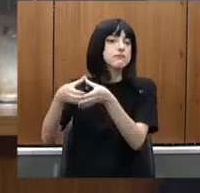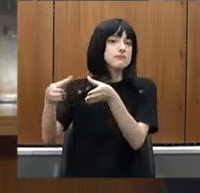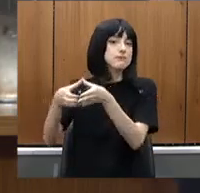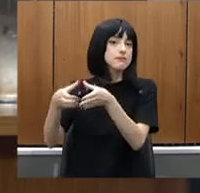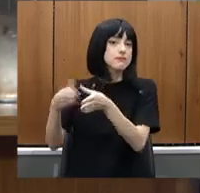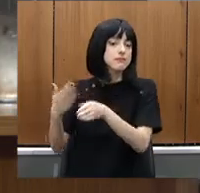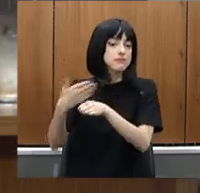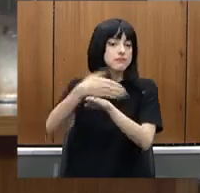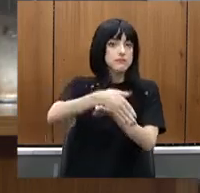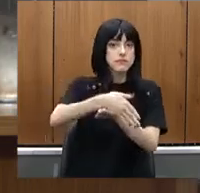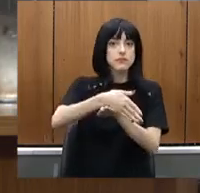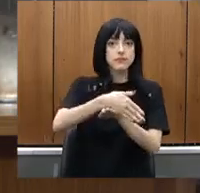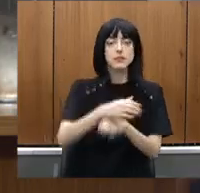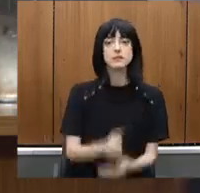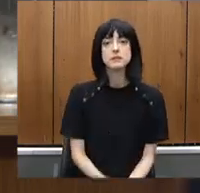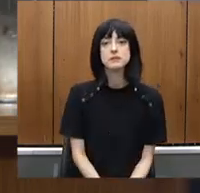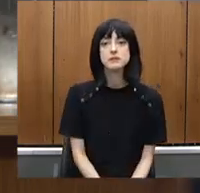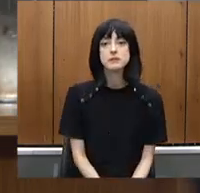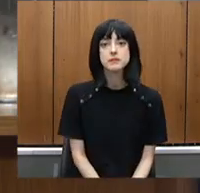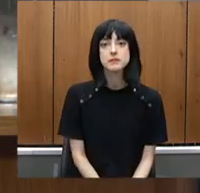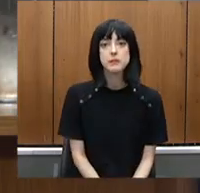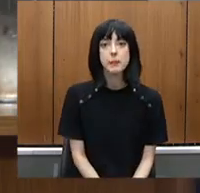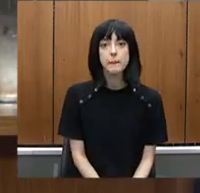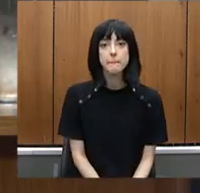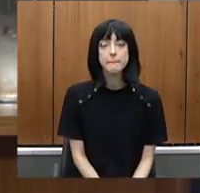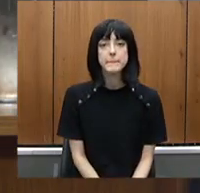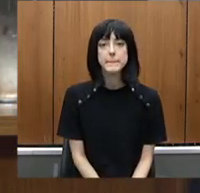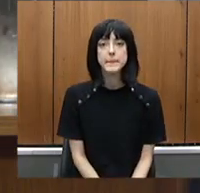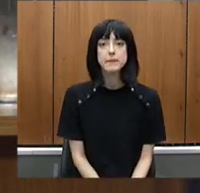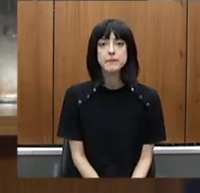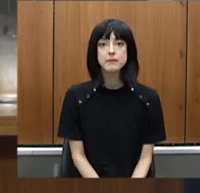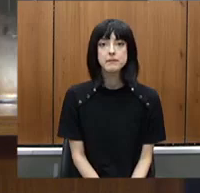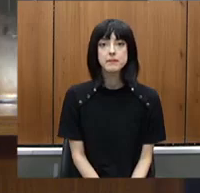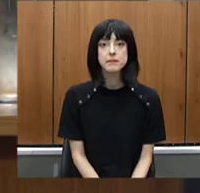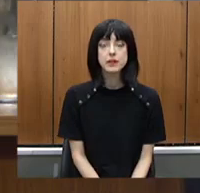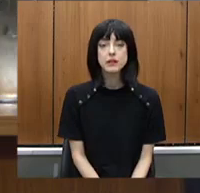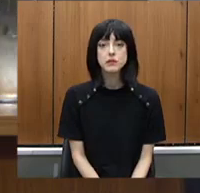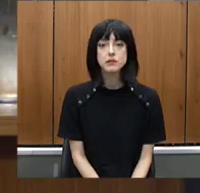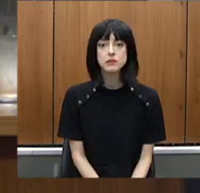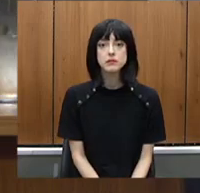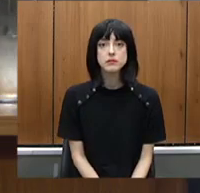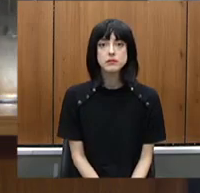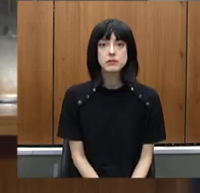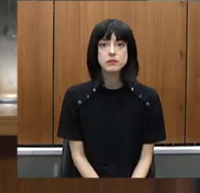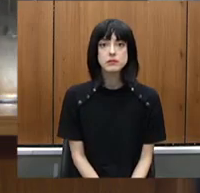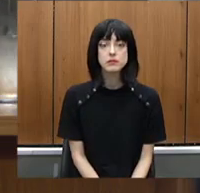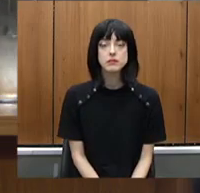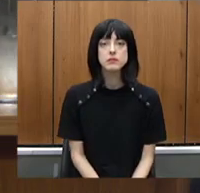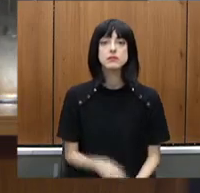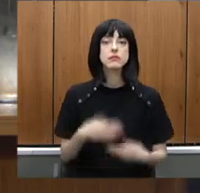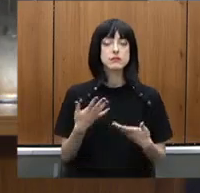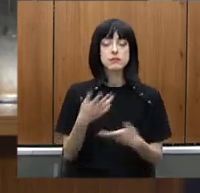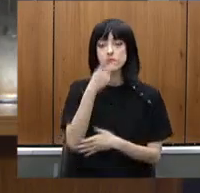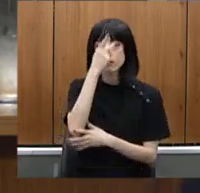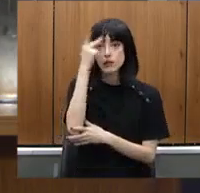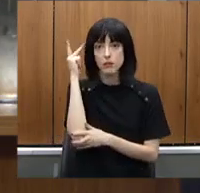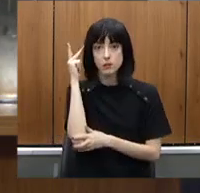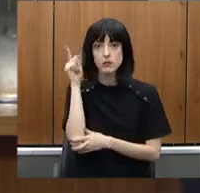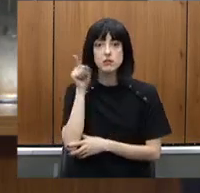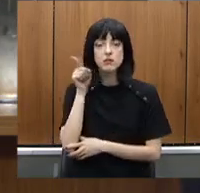município então o próprio pessoal do do ministério lá de Brasília né Ele eles